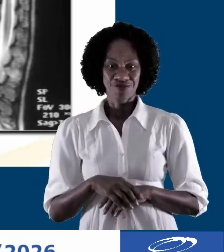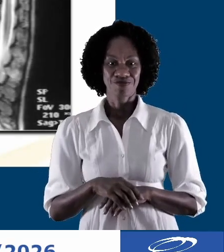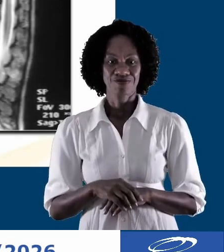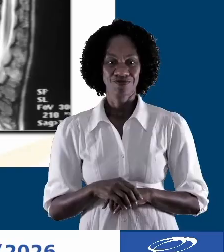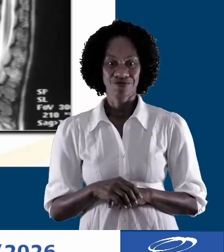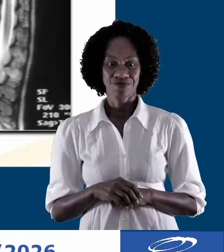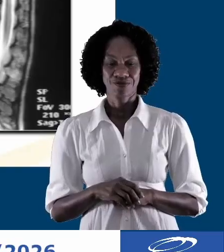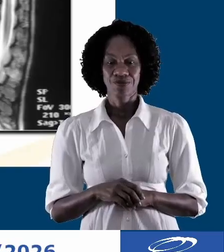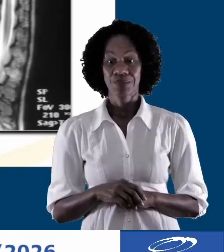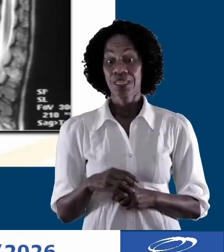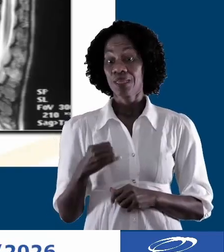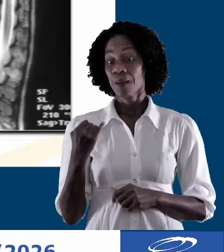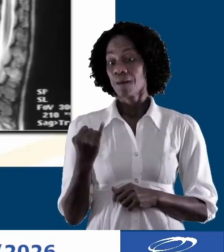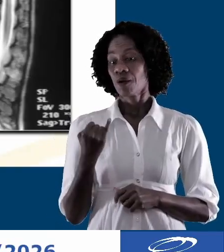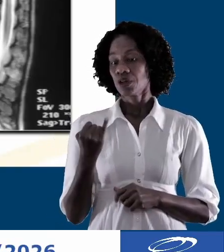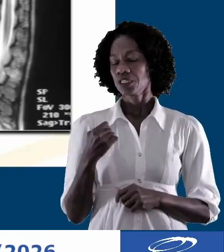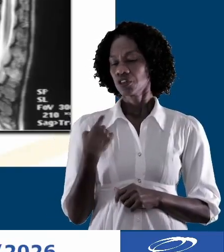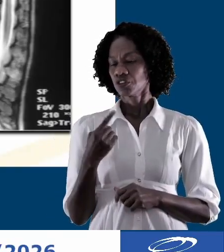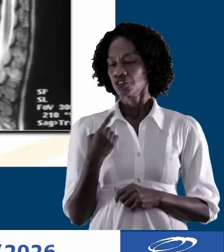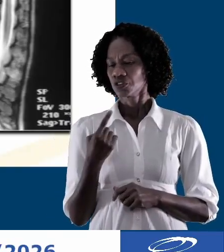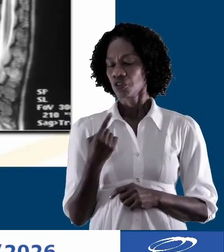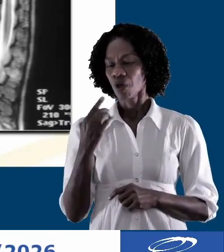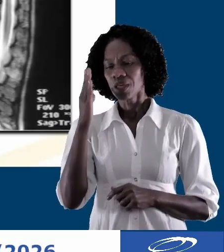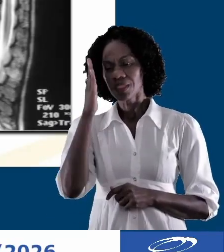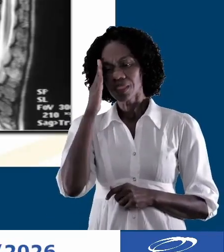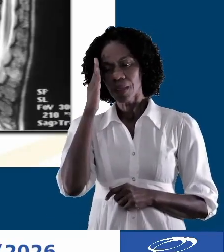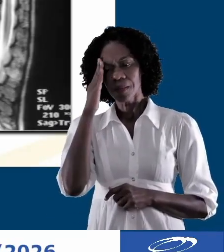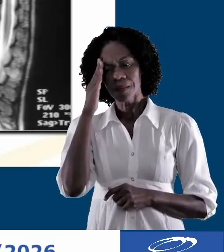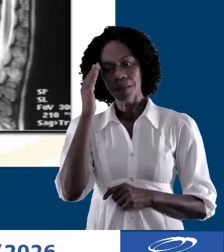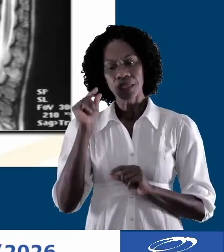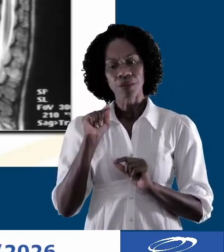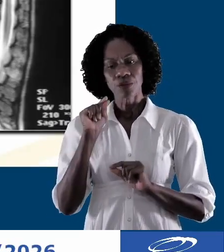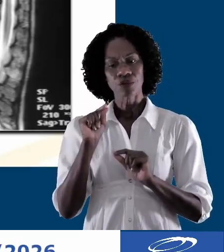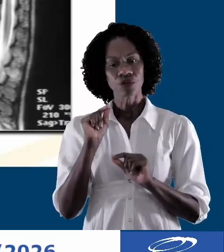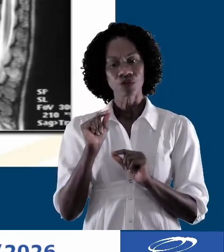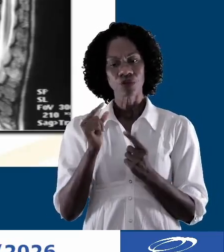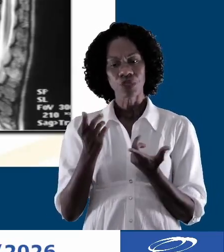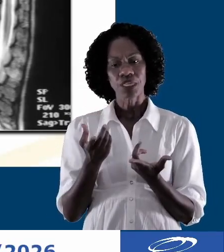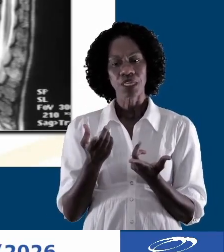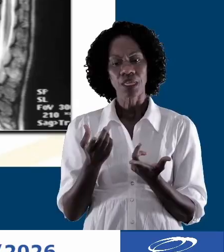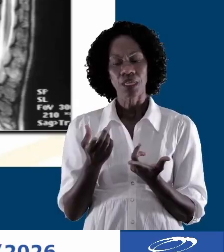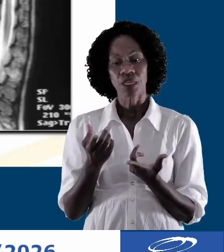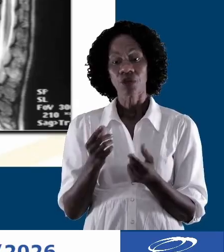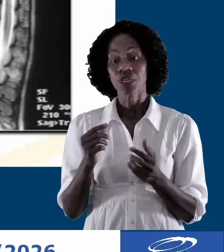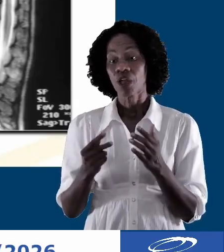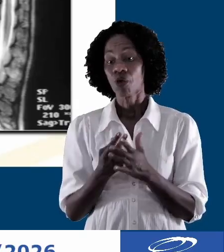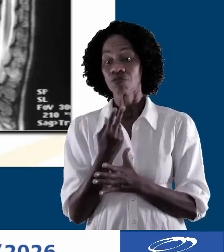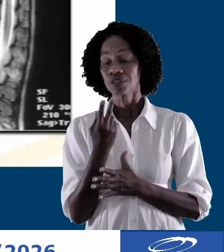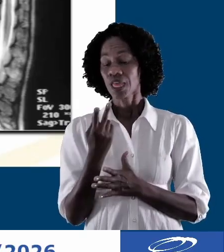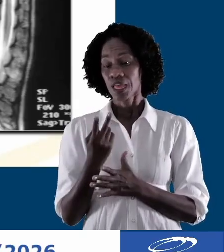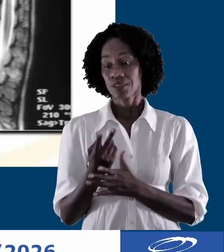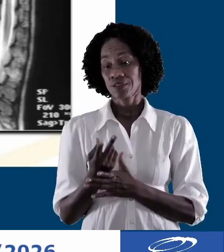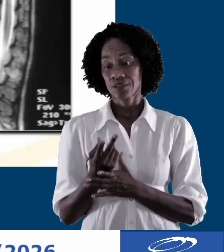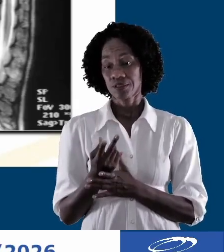É importantíssimo a gente saber sobre a prevalência de lesões não contíguas, as skip lesions. Pela literatura,